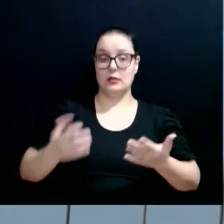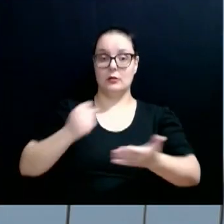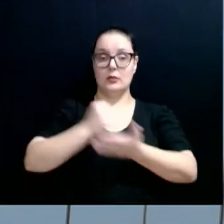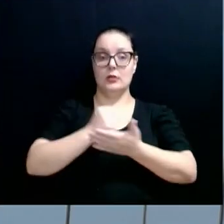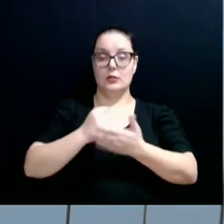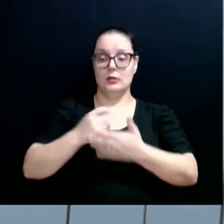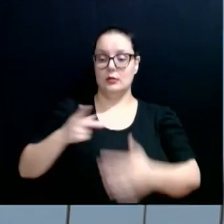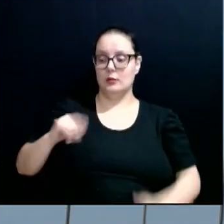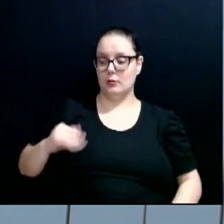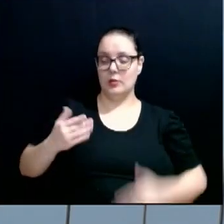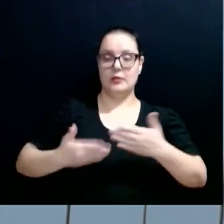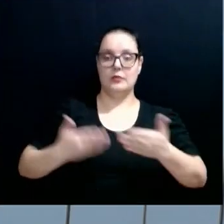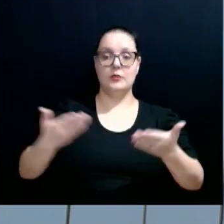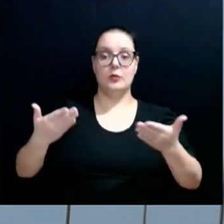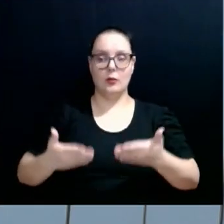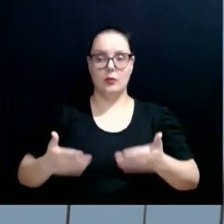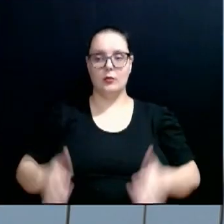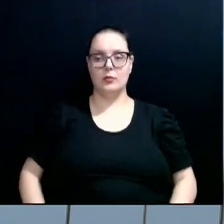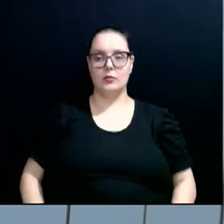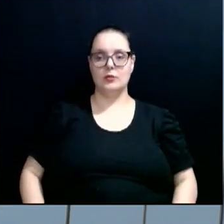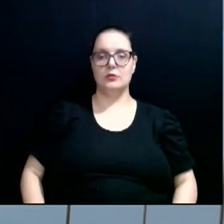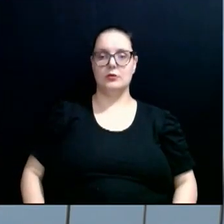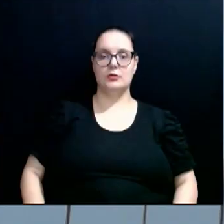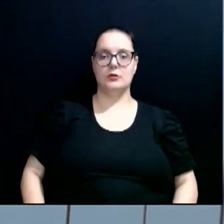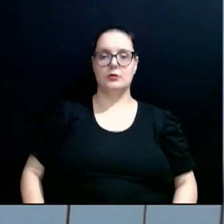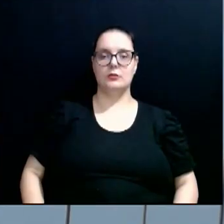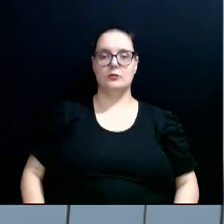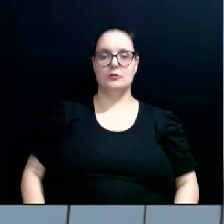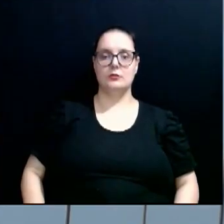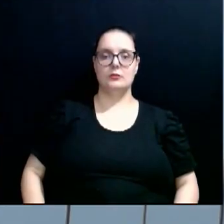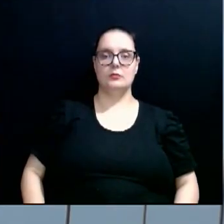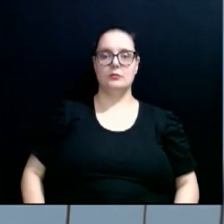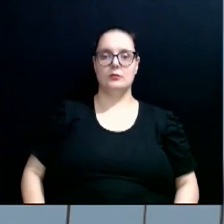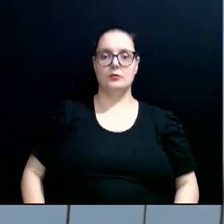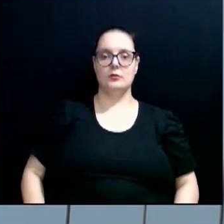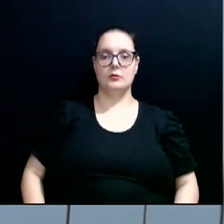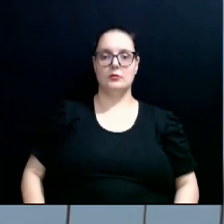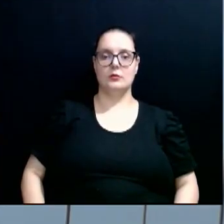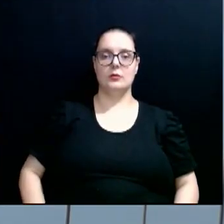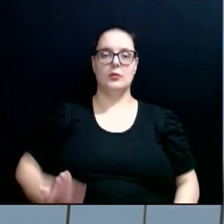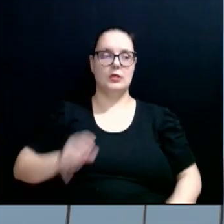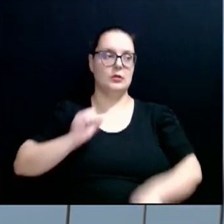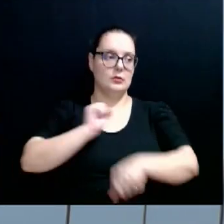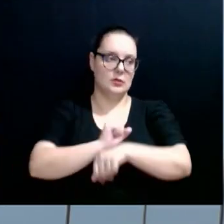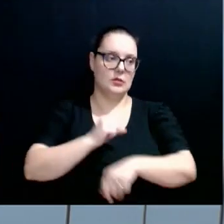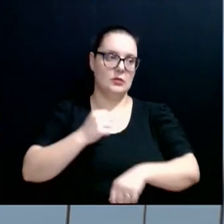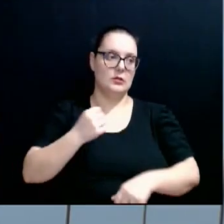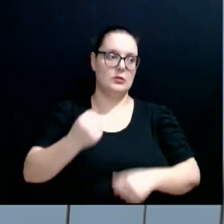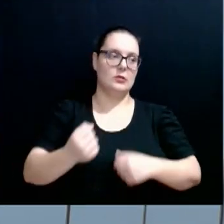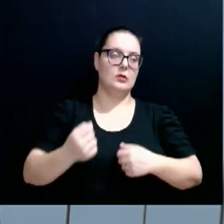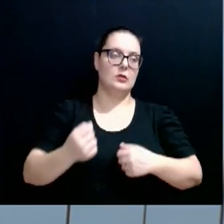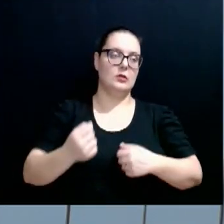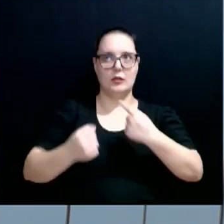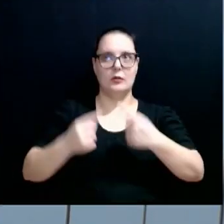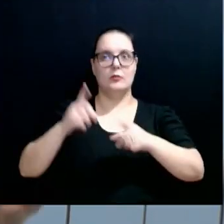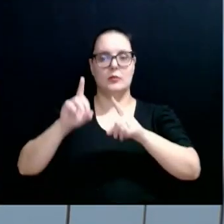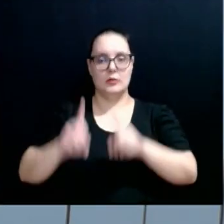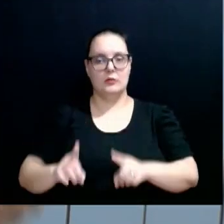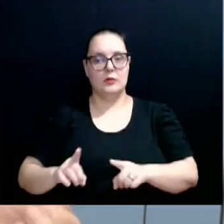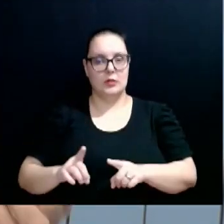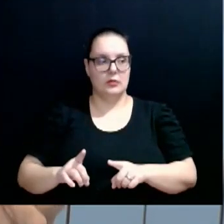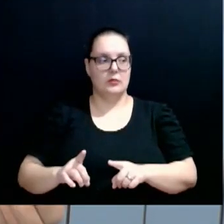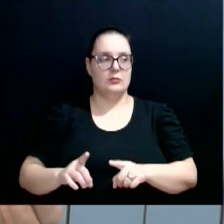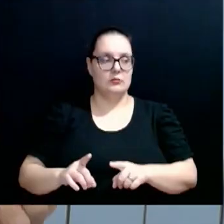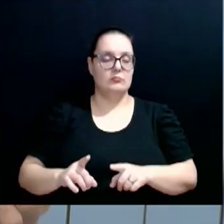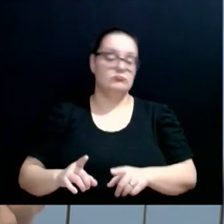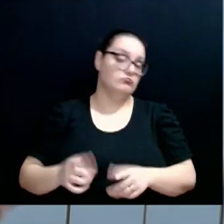hoje, ele já ampliou seu atendimento para algumas deficiências que no passado a gente sabe